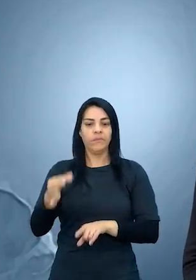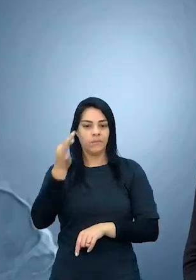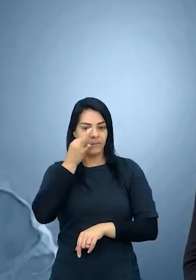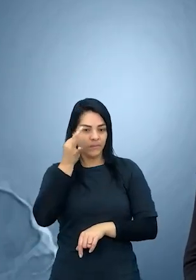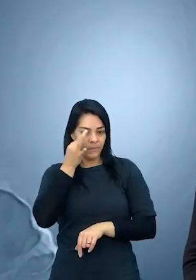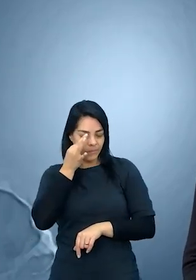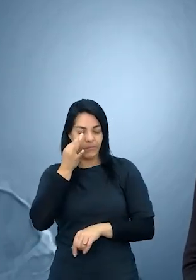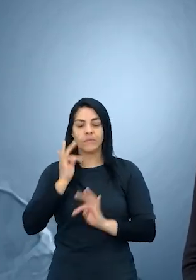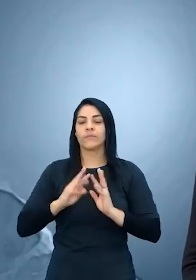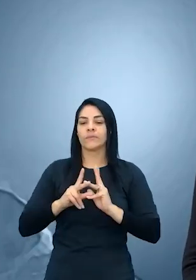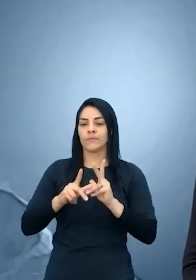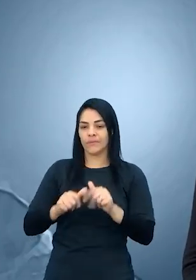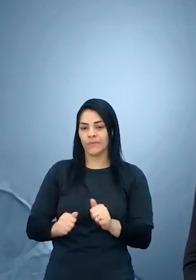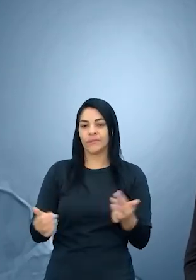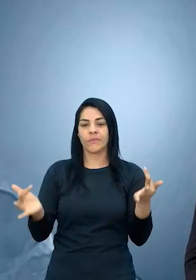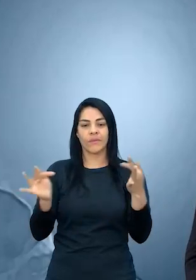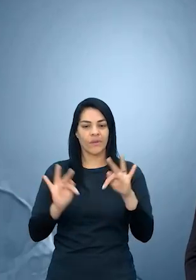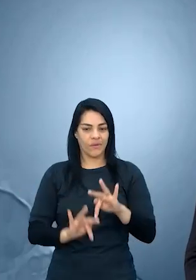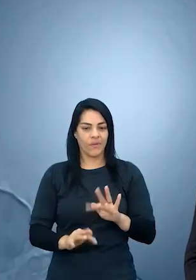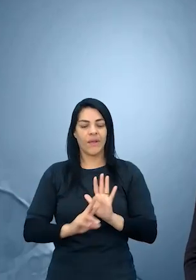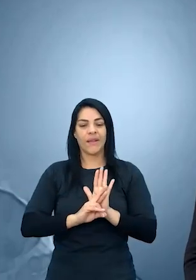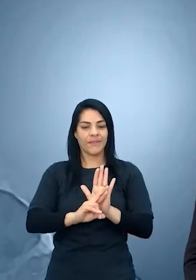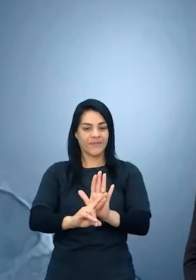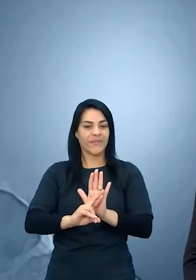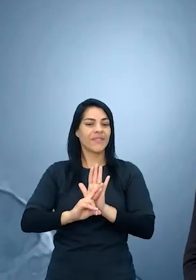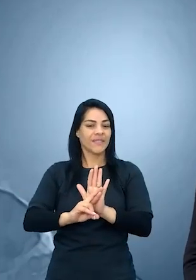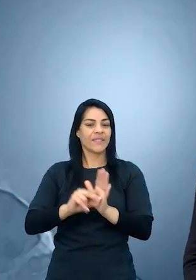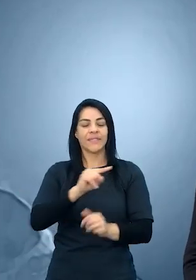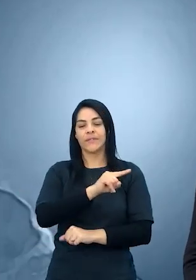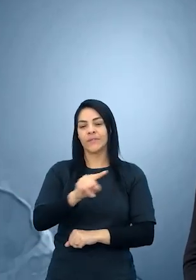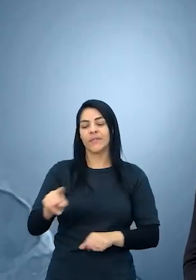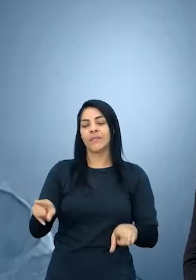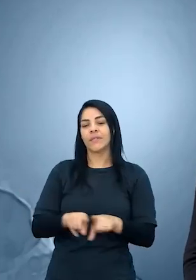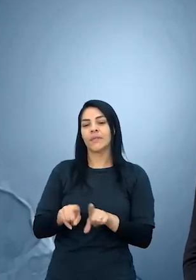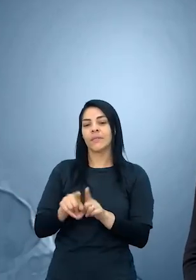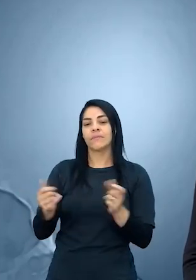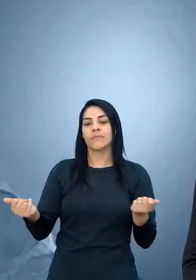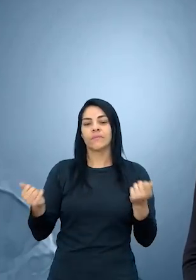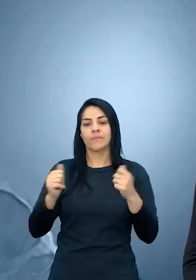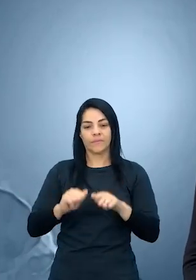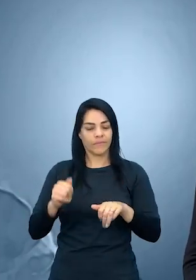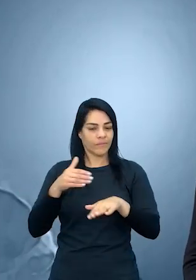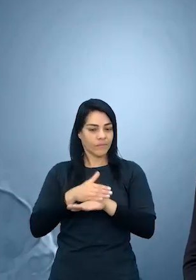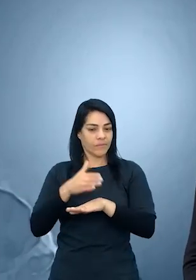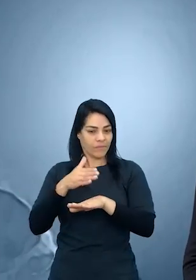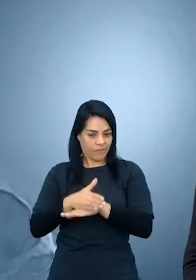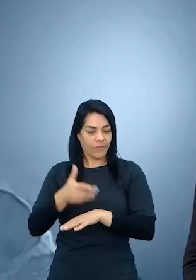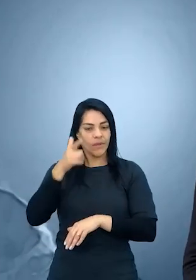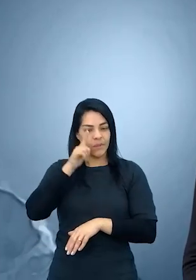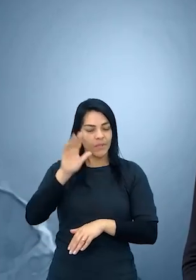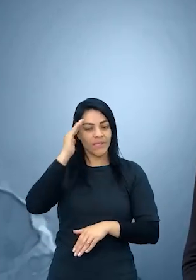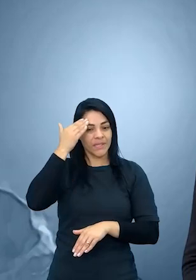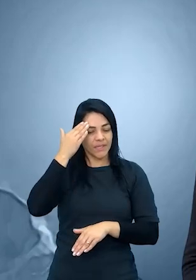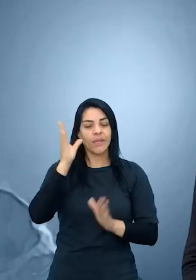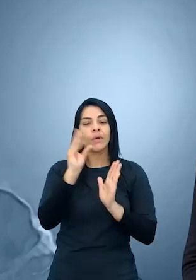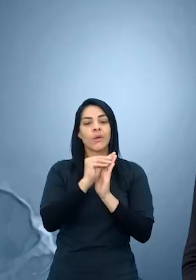enquetes, tá bom? E ao final as referências que vocês também podem acessar para entender um pouco mais do conteúdo